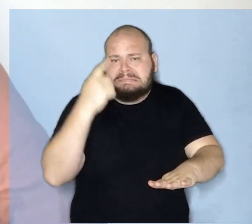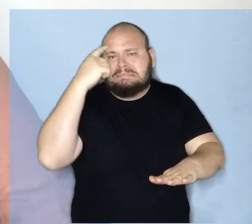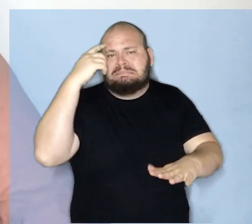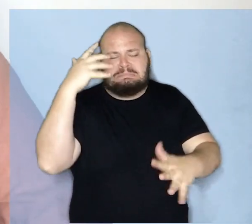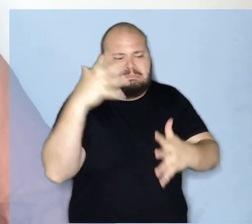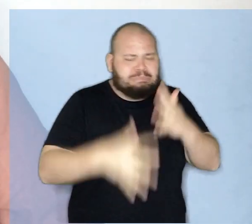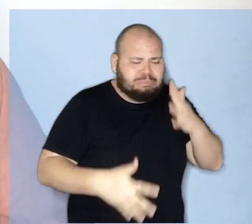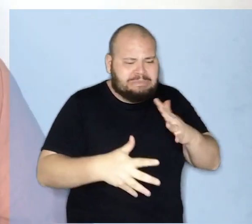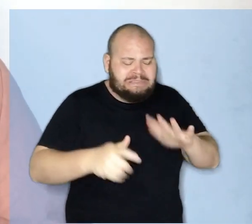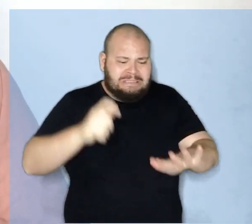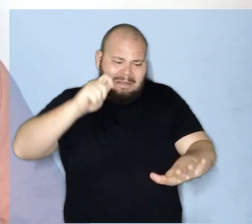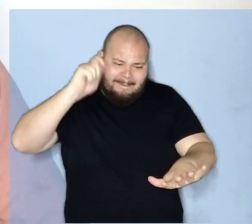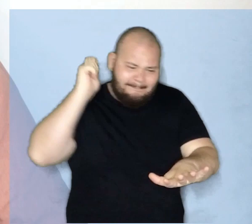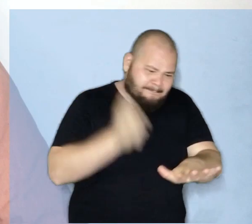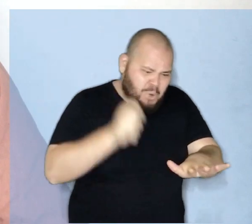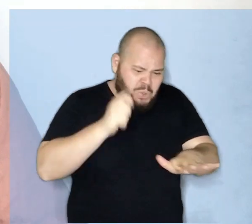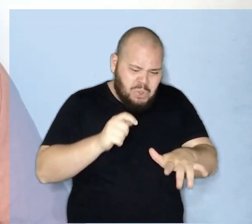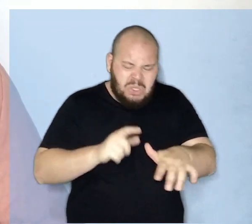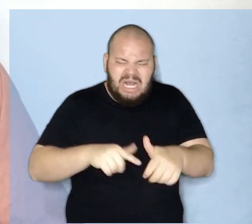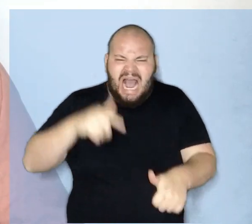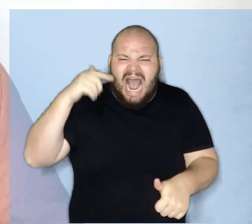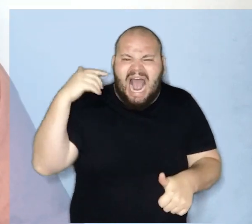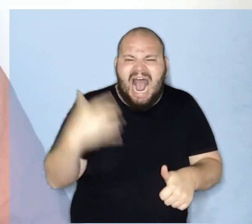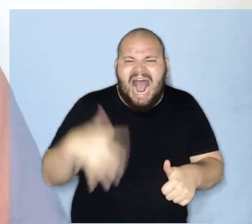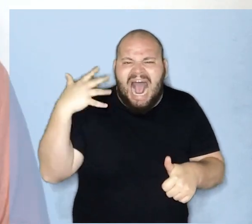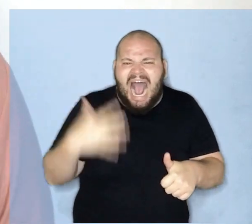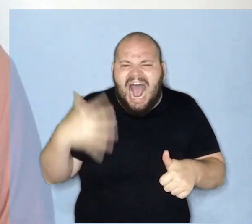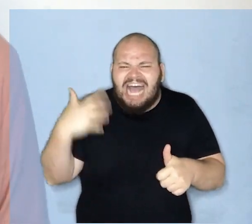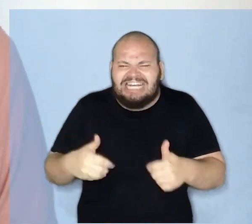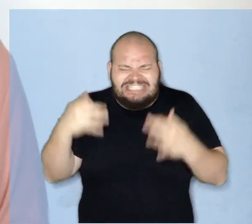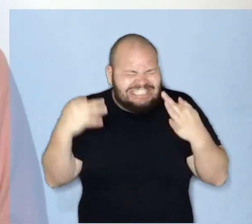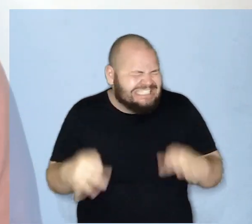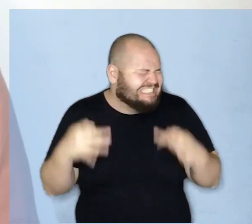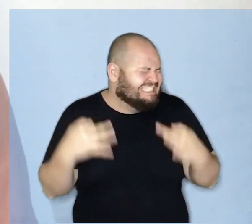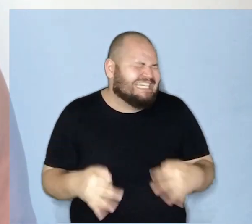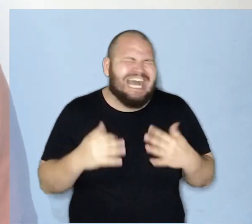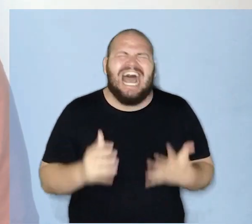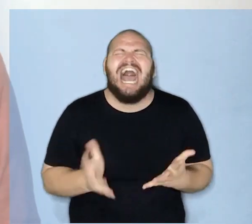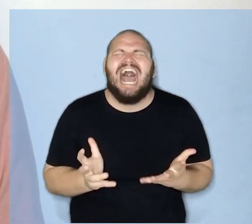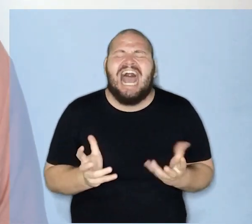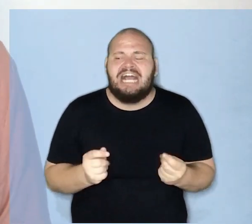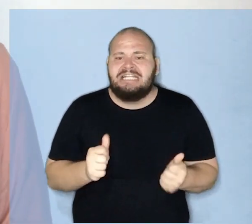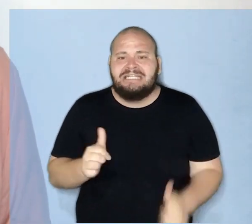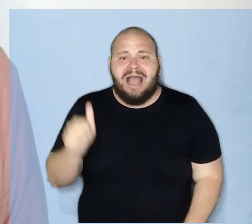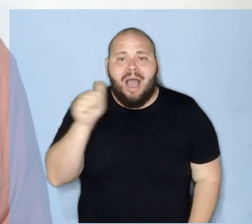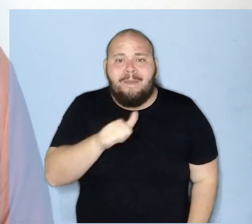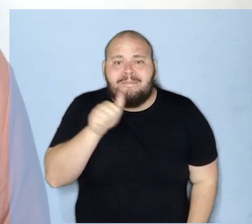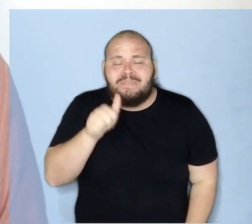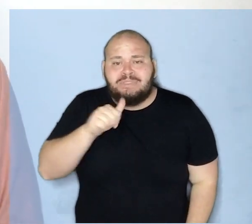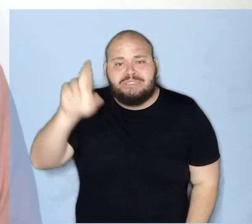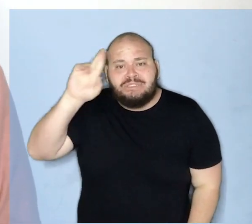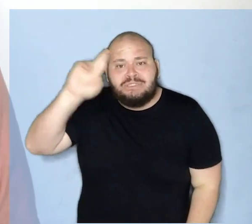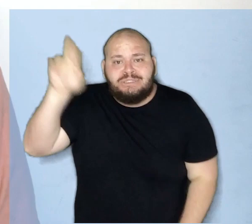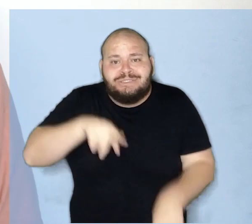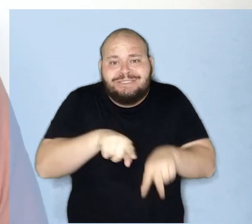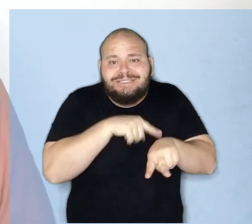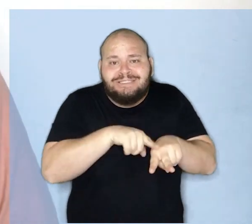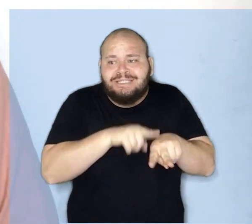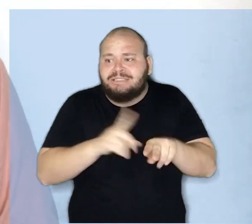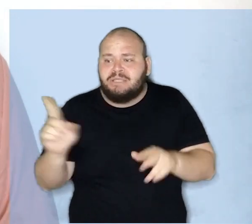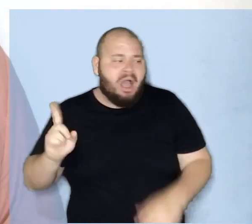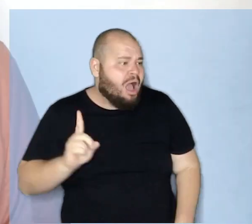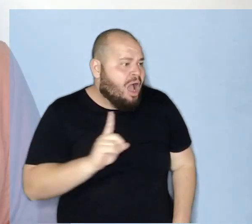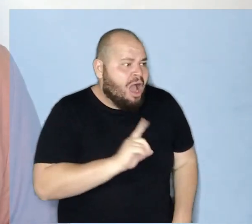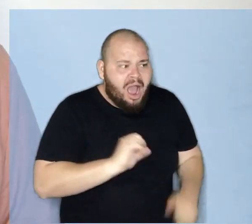e pam! Ai! Ai! Dona Chinelo correu e fez um curativo no dedão e disse, calma,